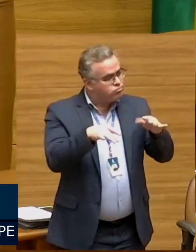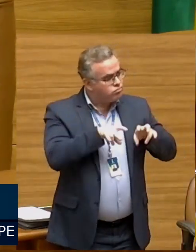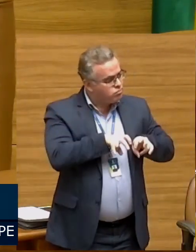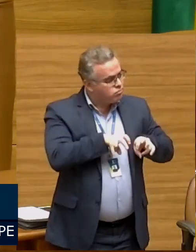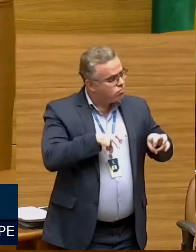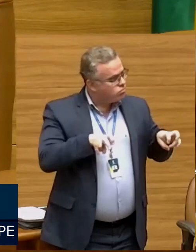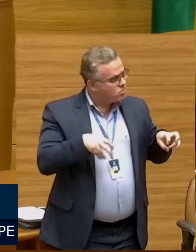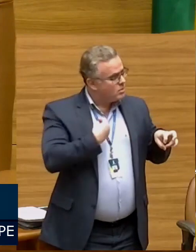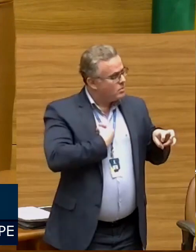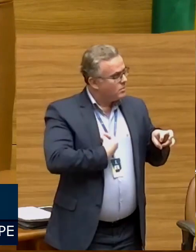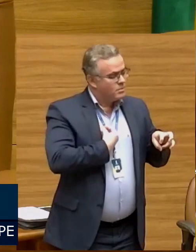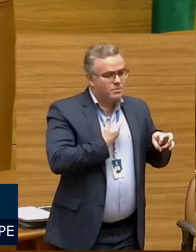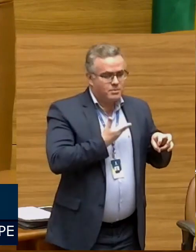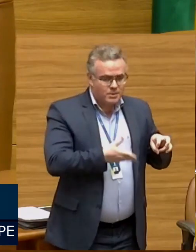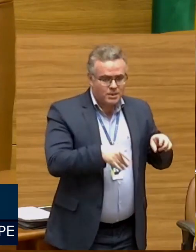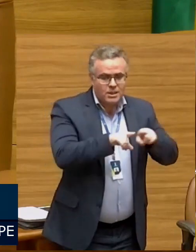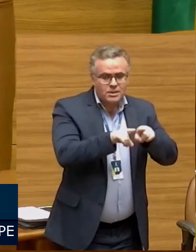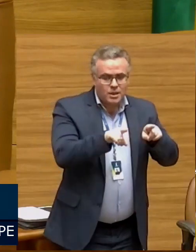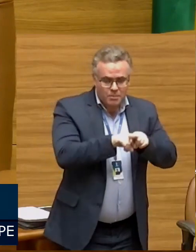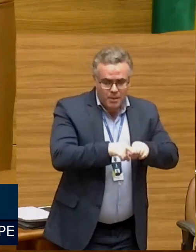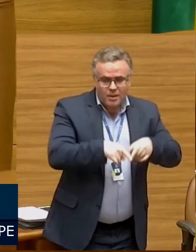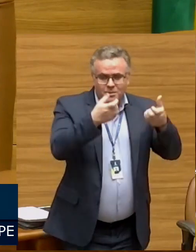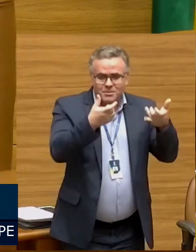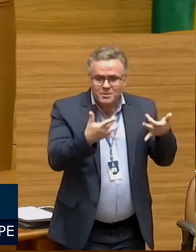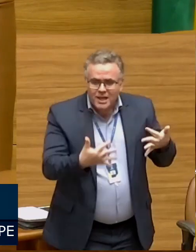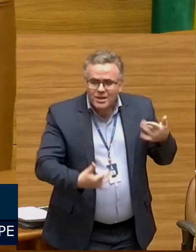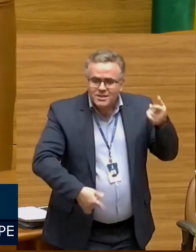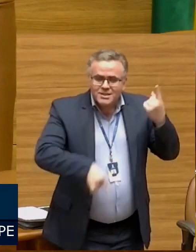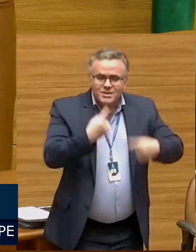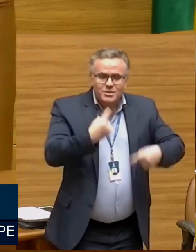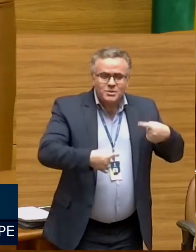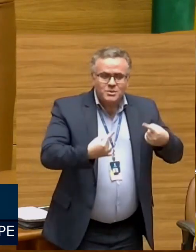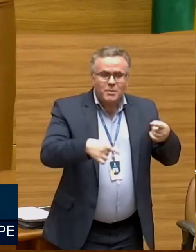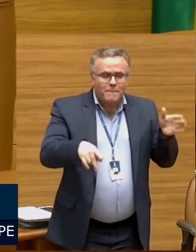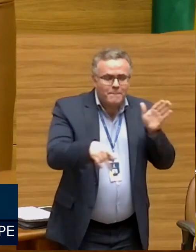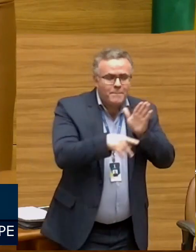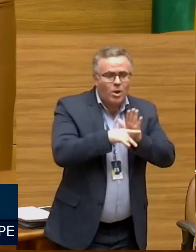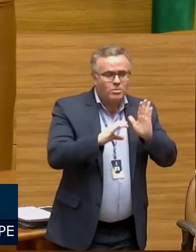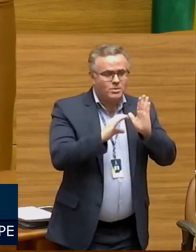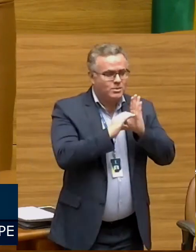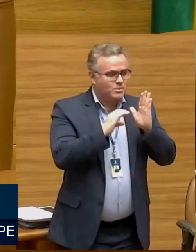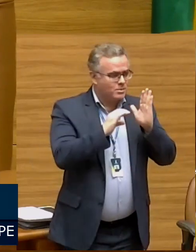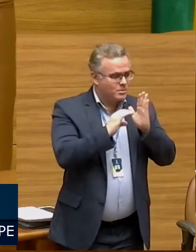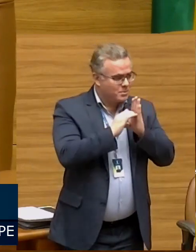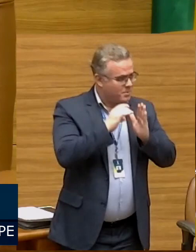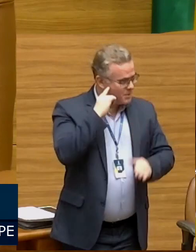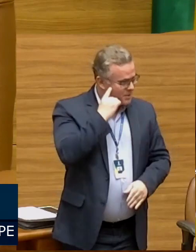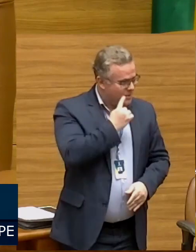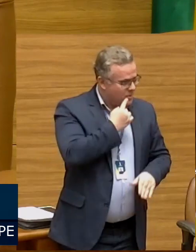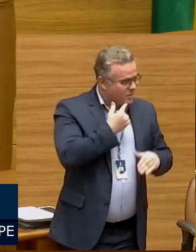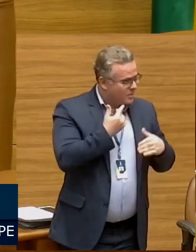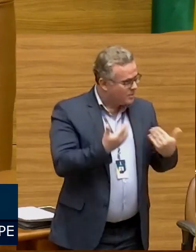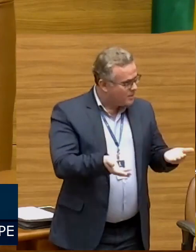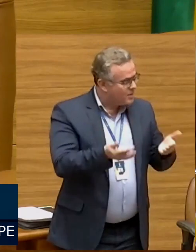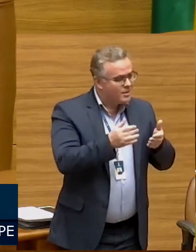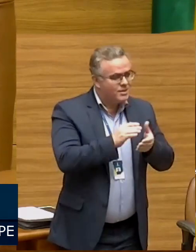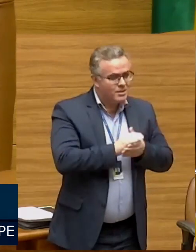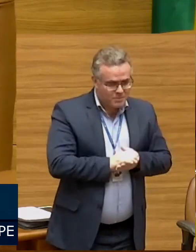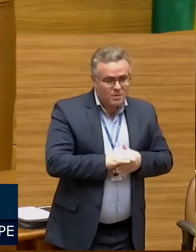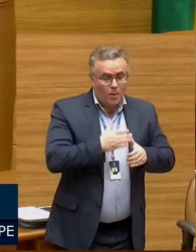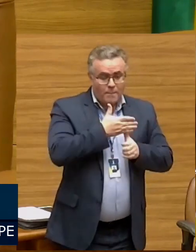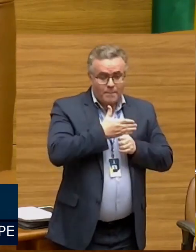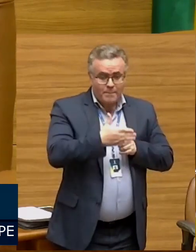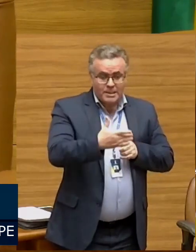né, e trazer aqui os assuntos, né, sobre a comunidade surda, gostaria de dizer que a nossa